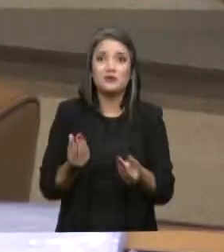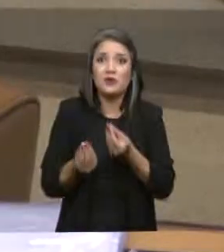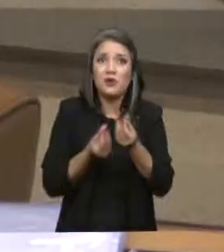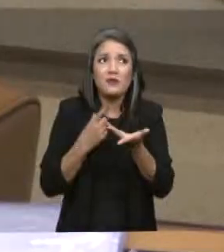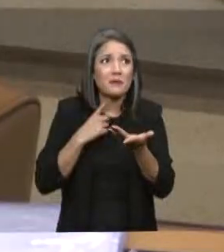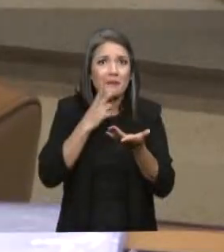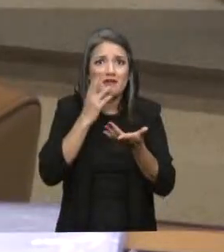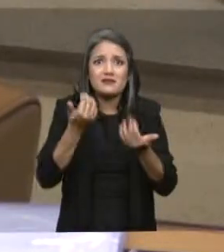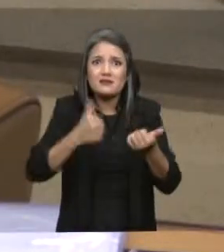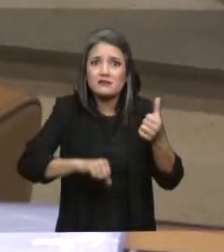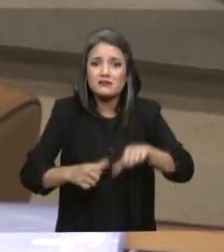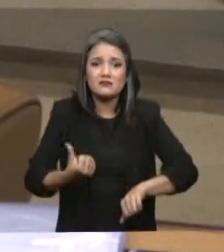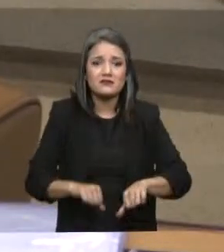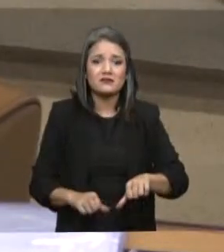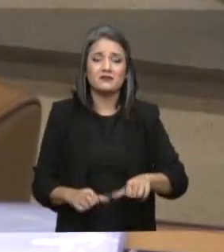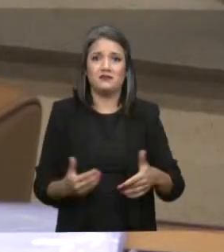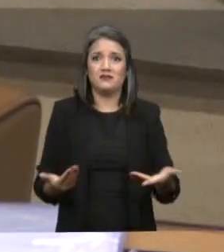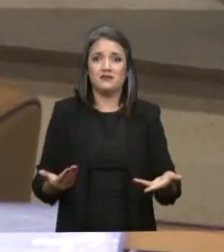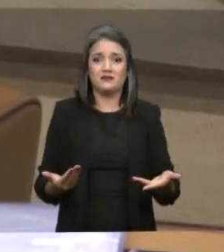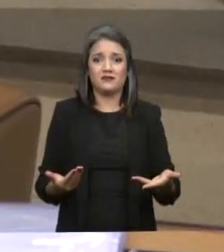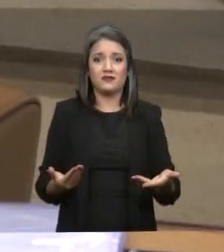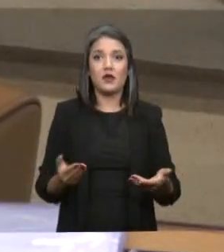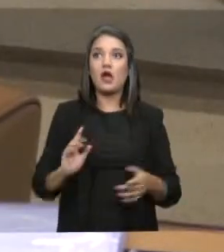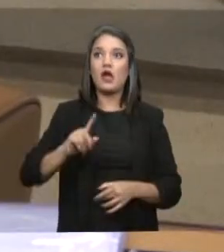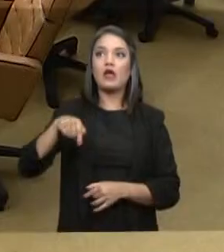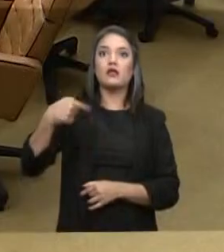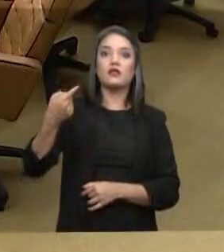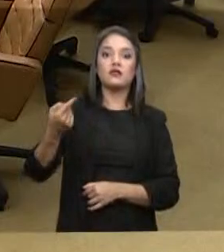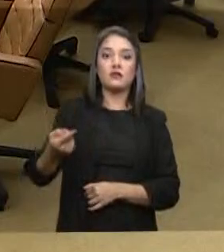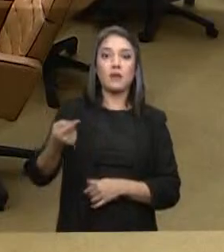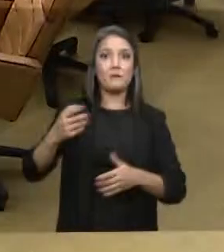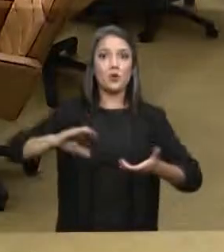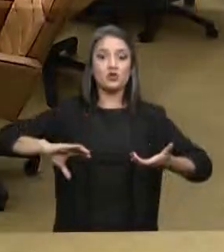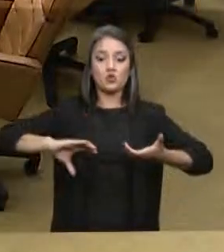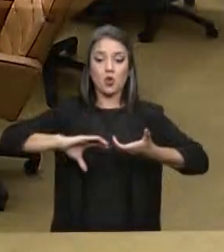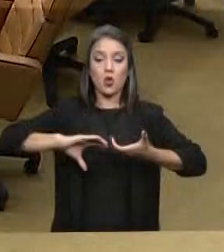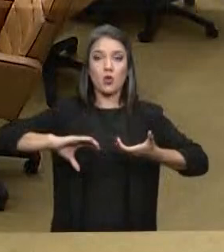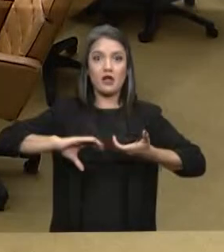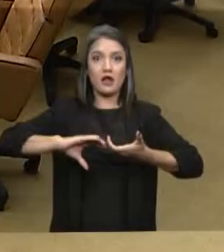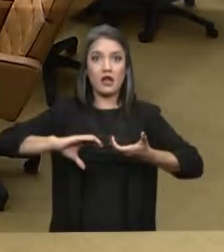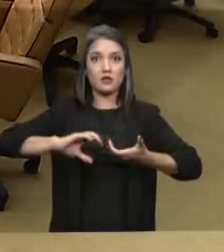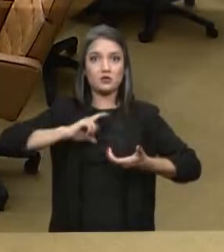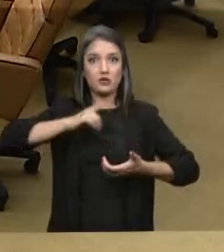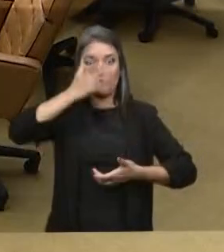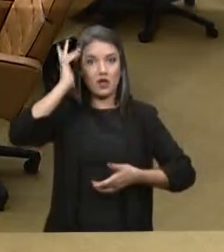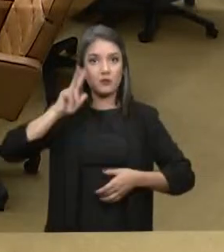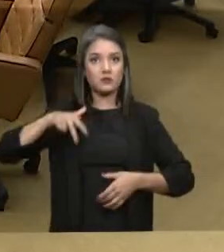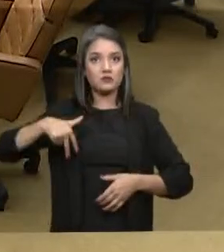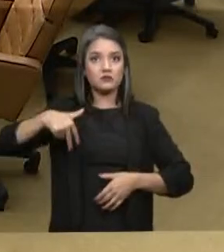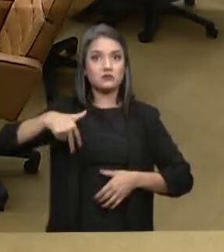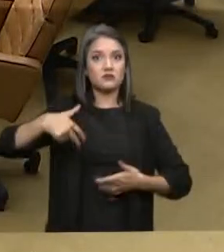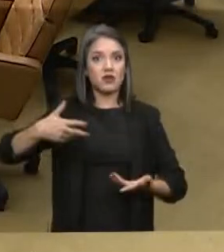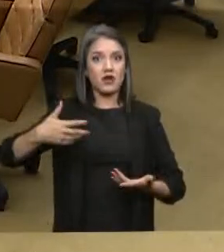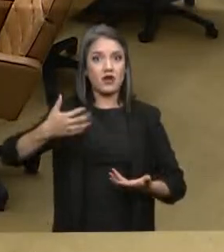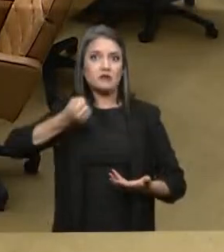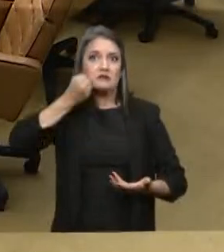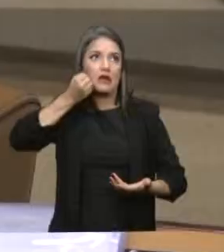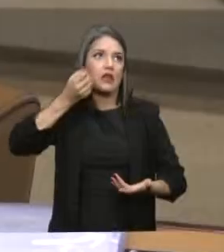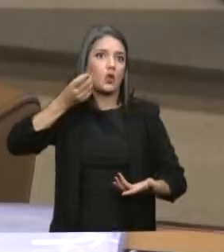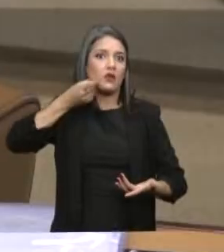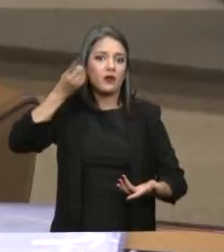E isso se torna objeto de fala depois no Congresso Nacional de autoridade